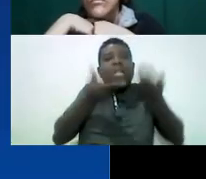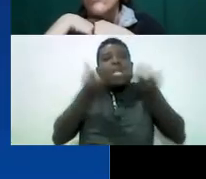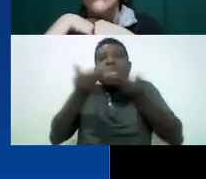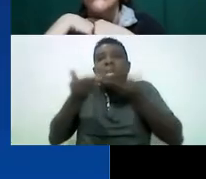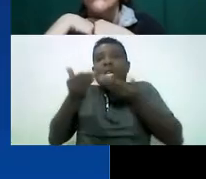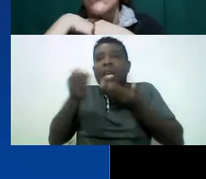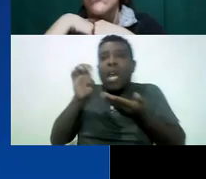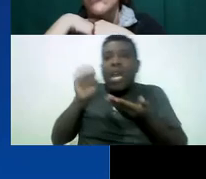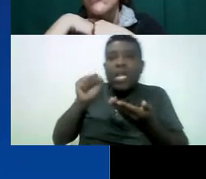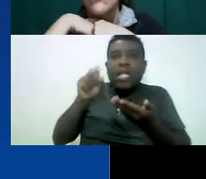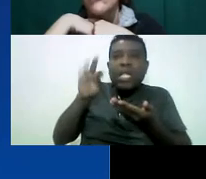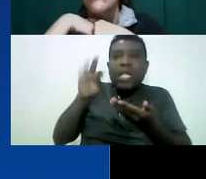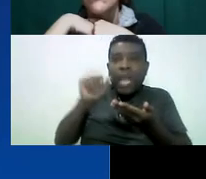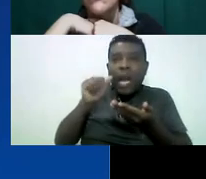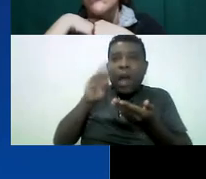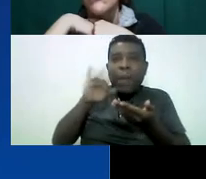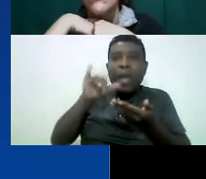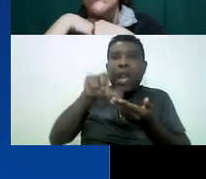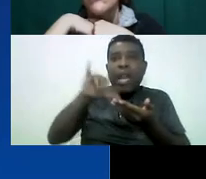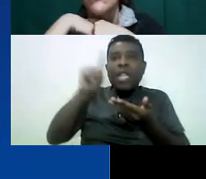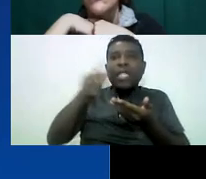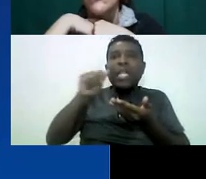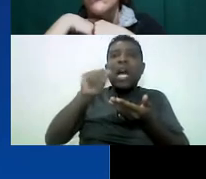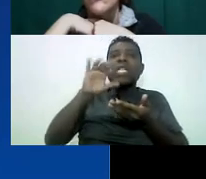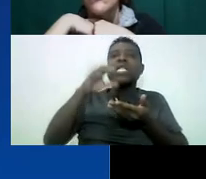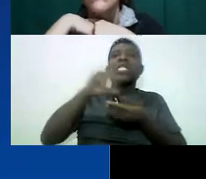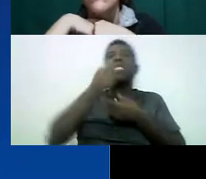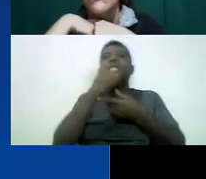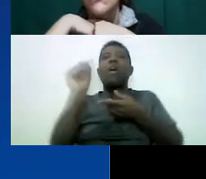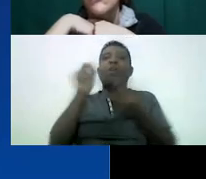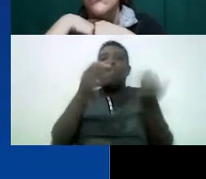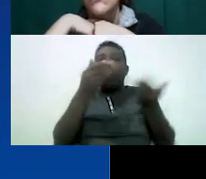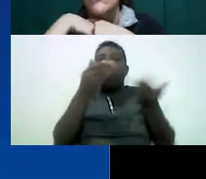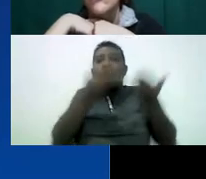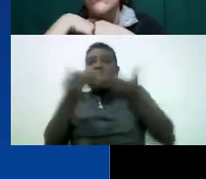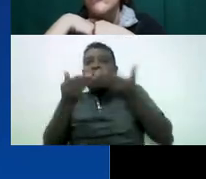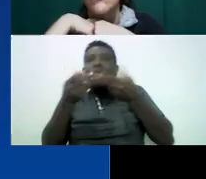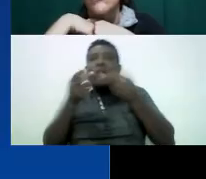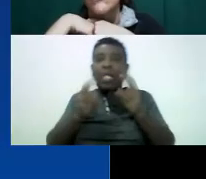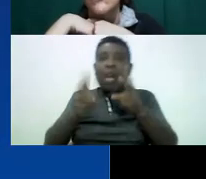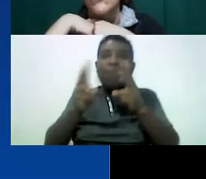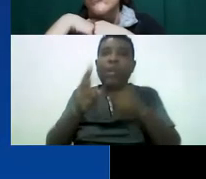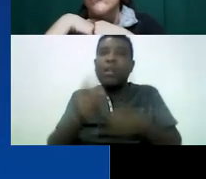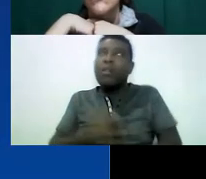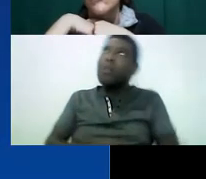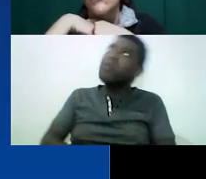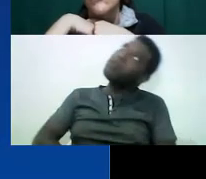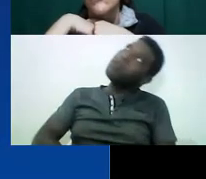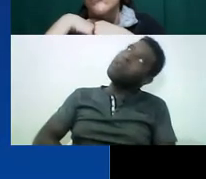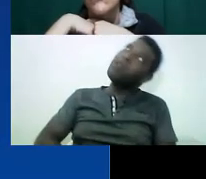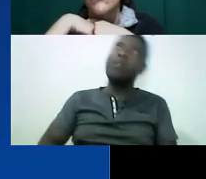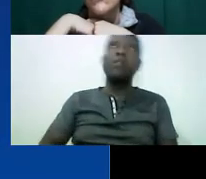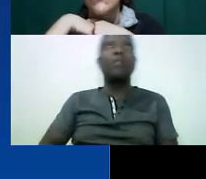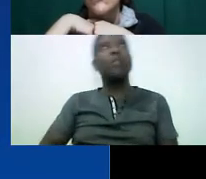na estabilidade da coluna cervical. Então, toda vez que você estende o seu pescoço, você está trabalhando todos esses músculos,